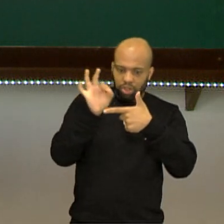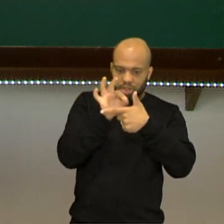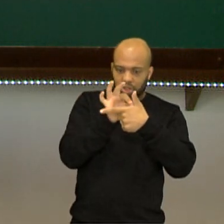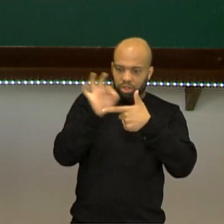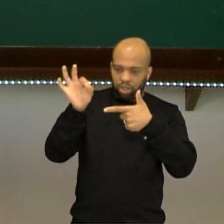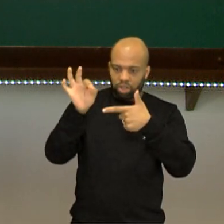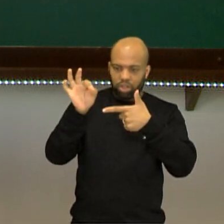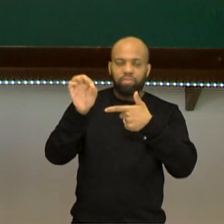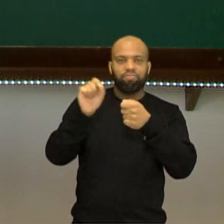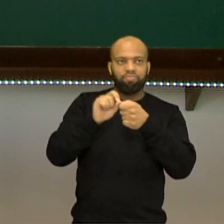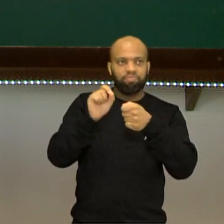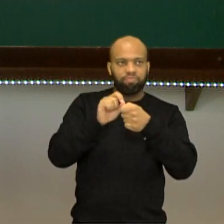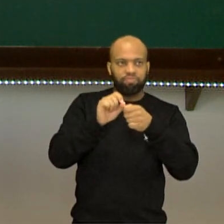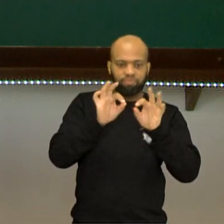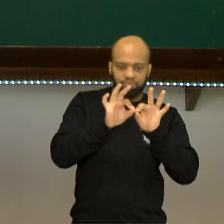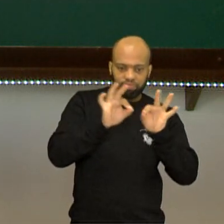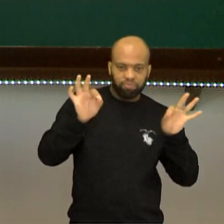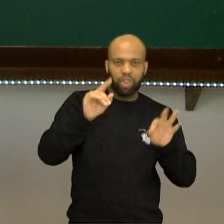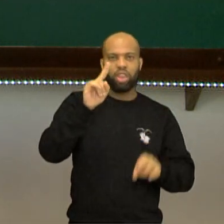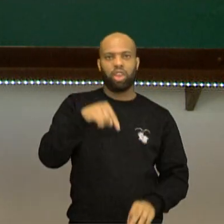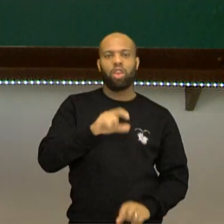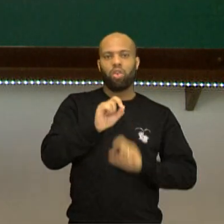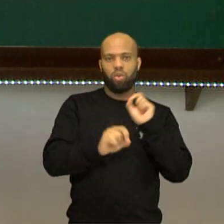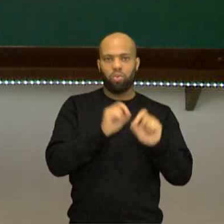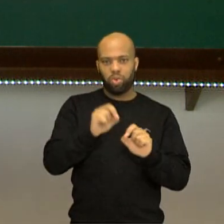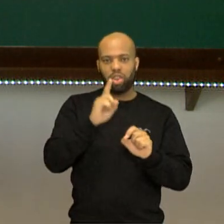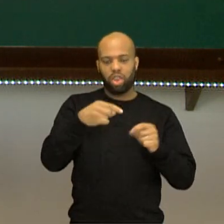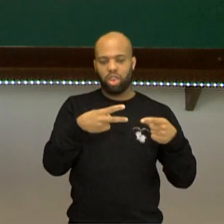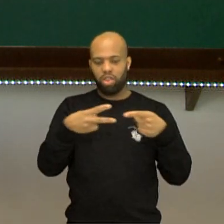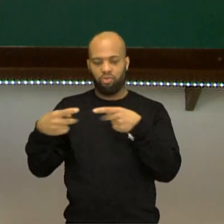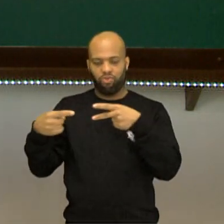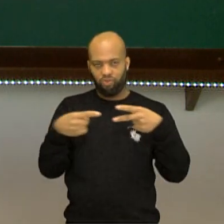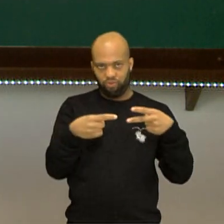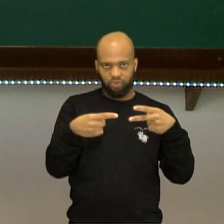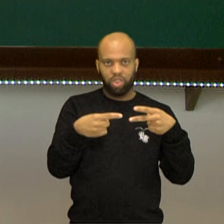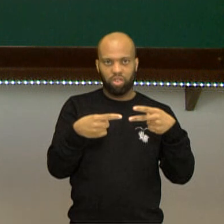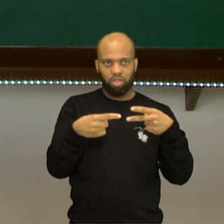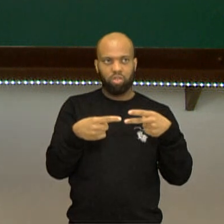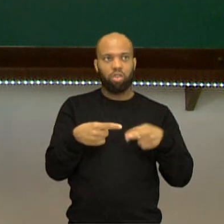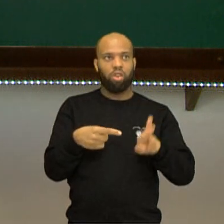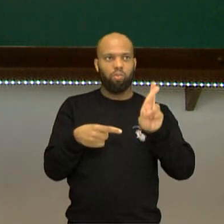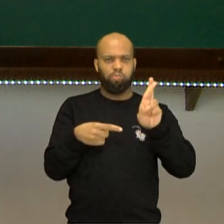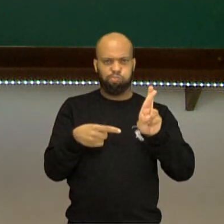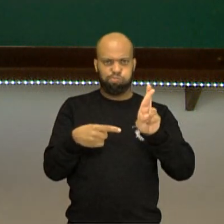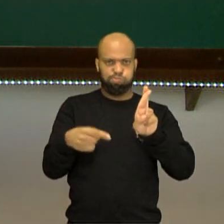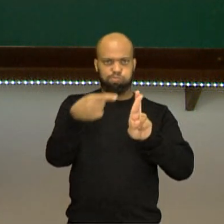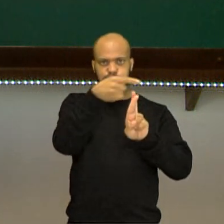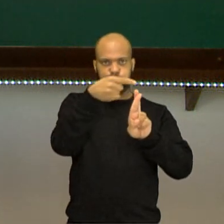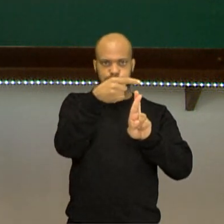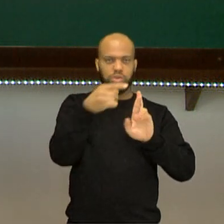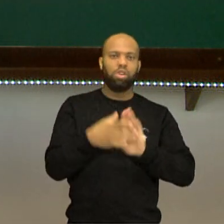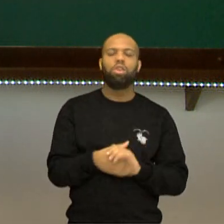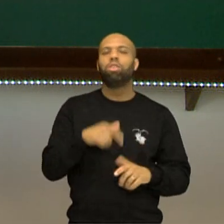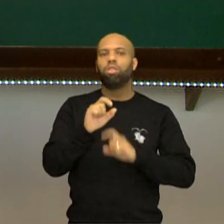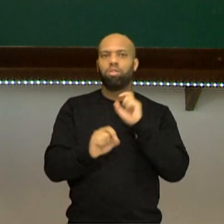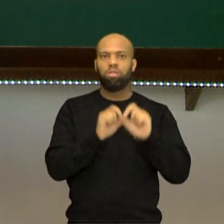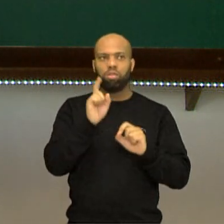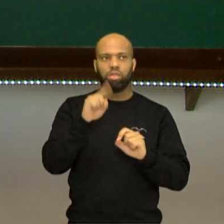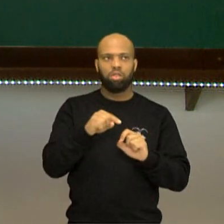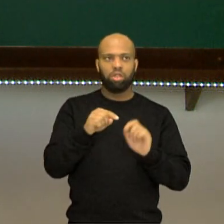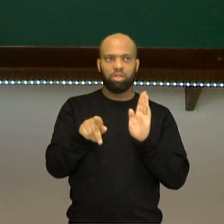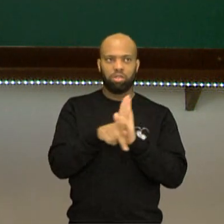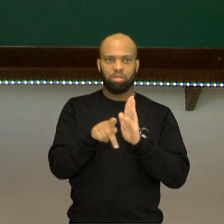da junção das linhas R e S. Ou seja, o vetor resultante R é a diagonal